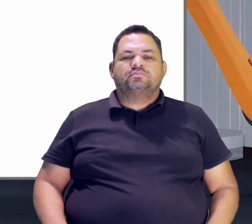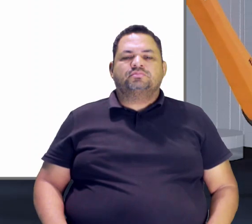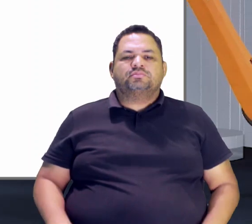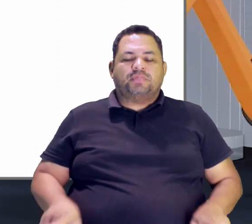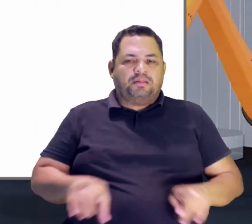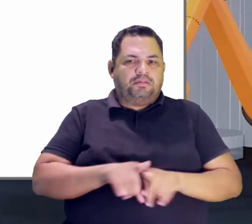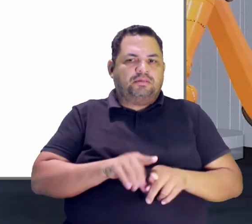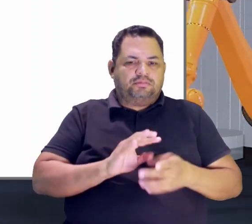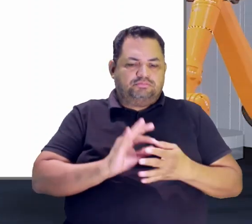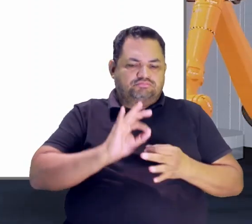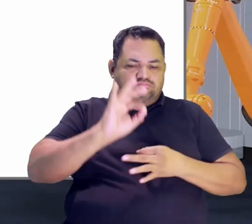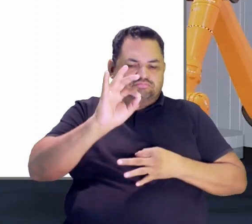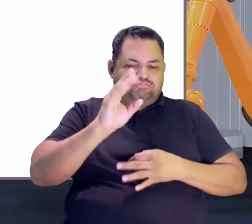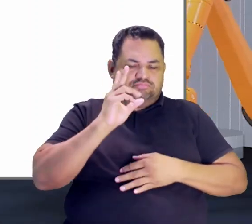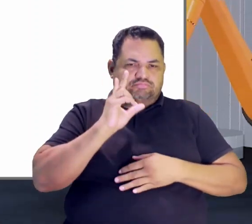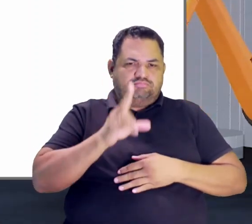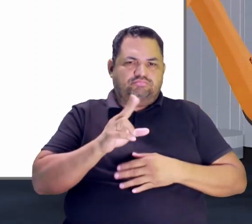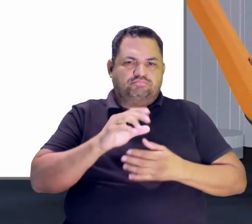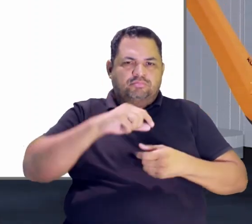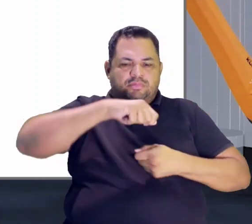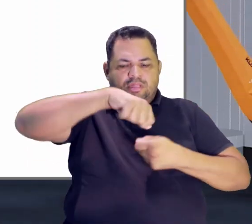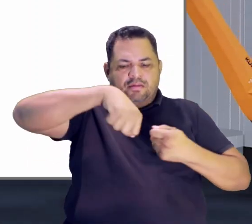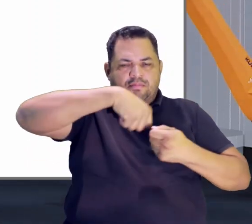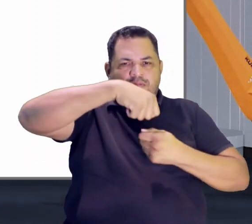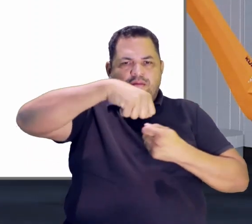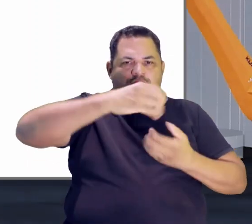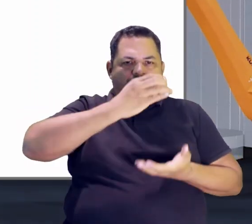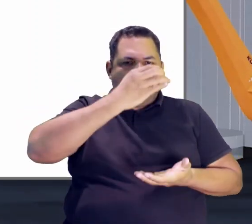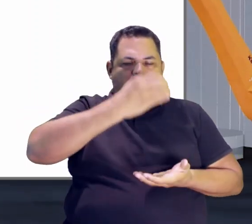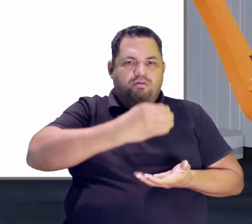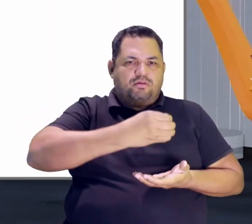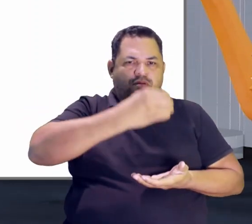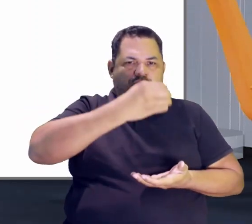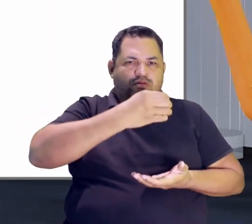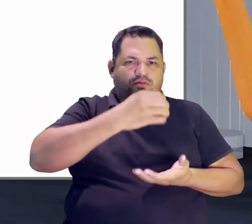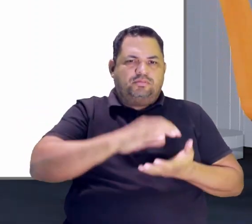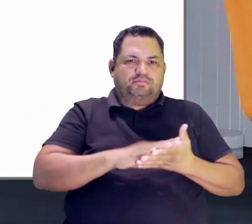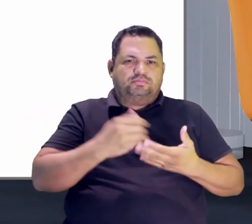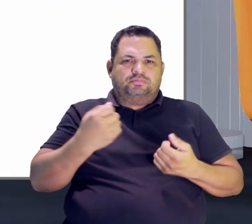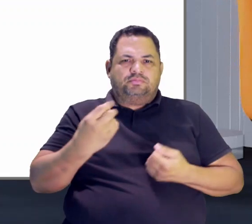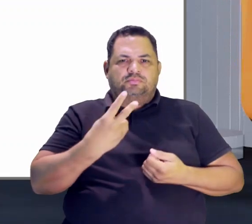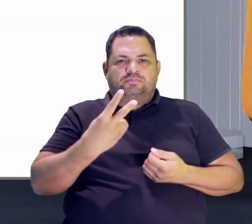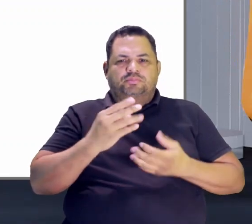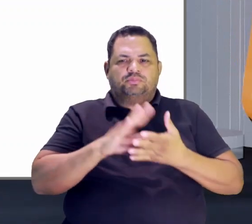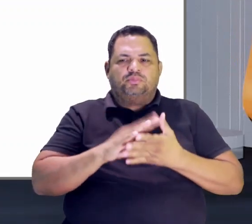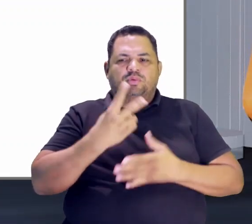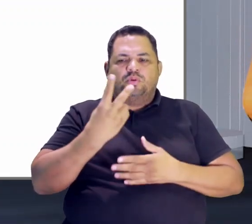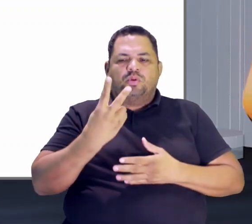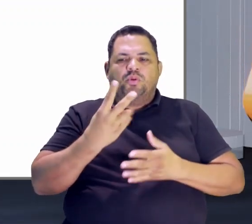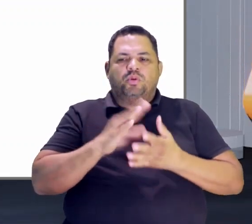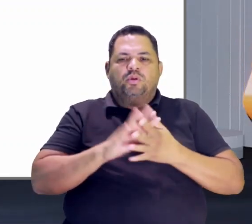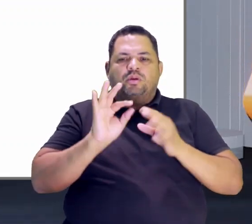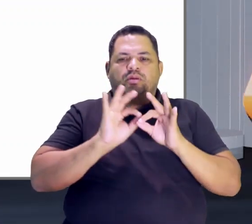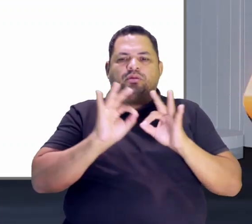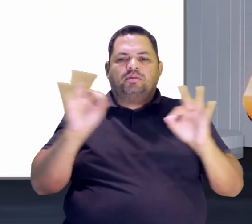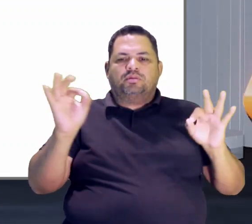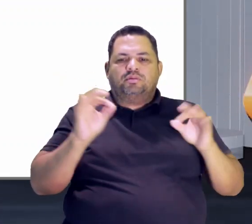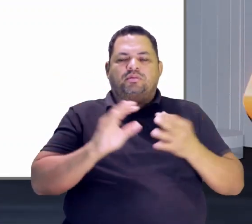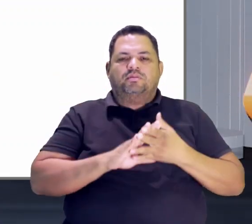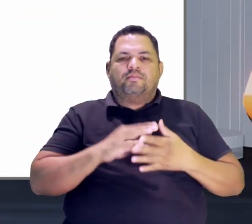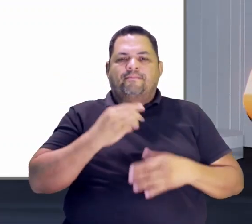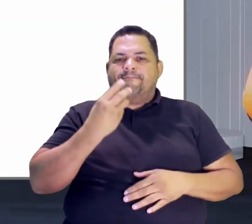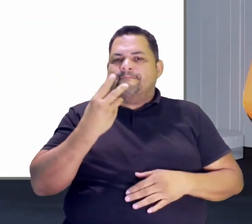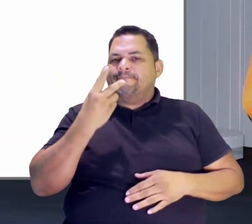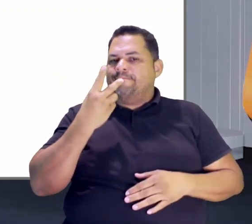também o barbante. Amarra, 2 pessoas vão segurar aí com 2, 3 metros de distância, amarra